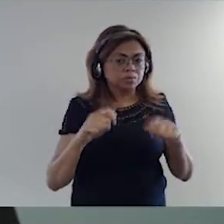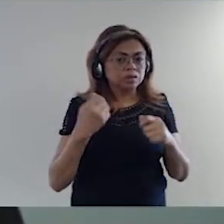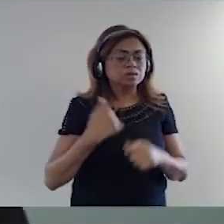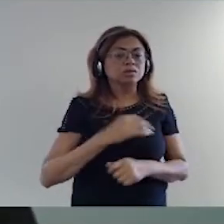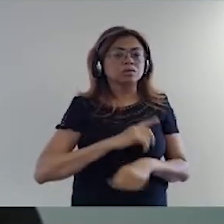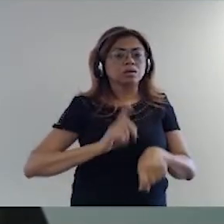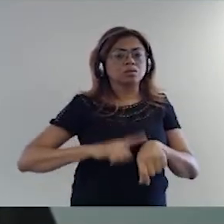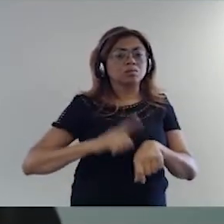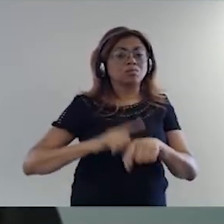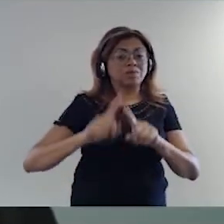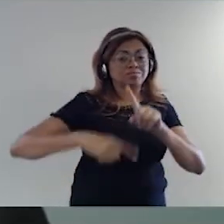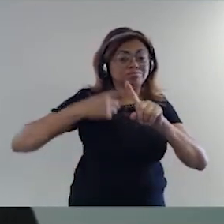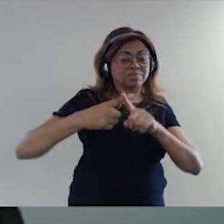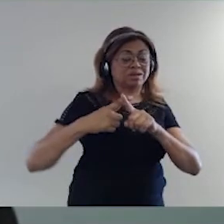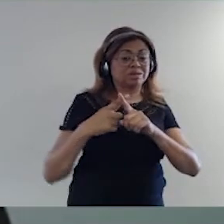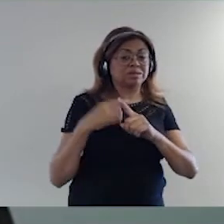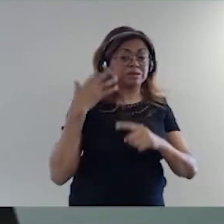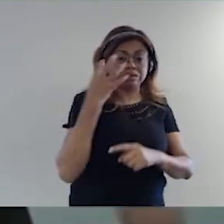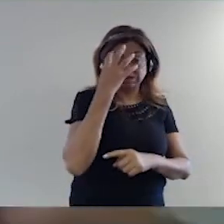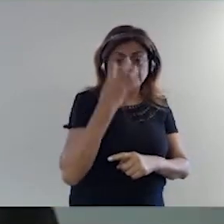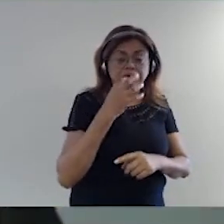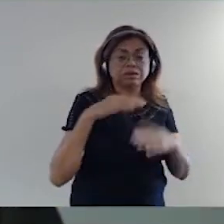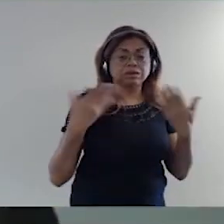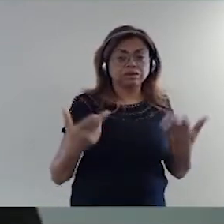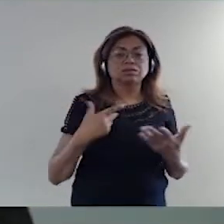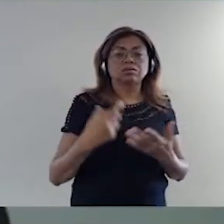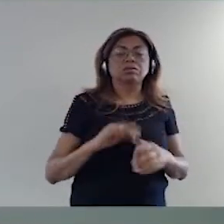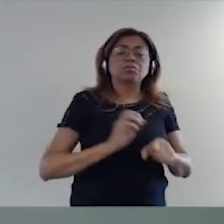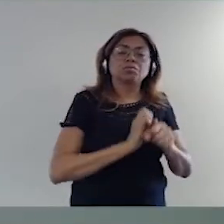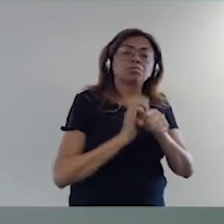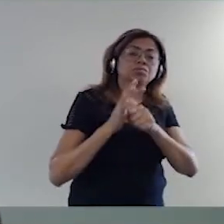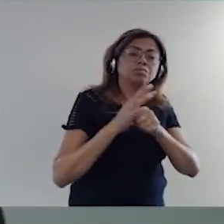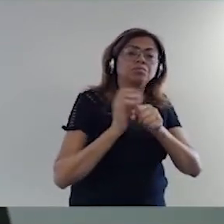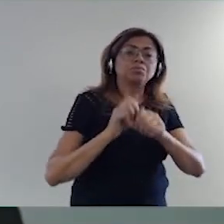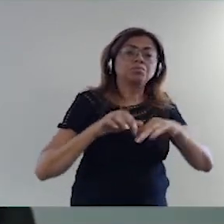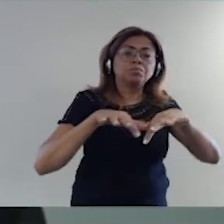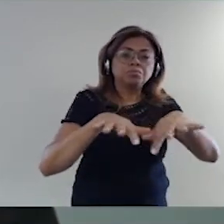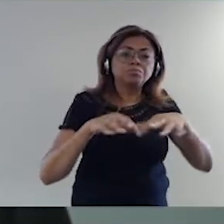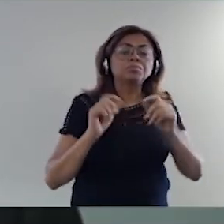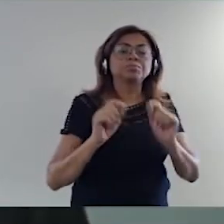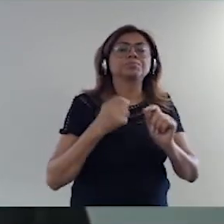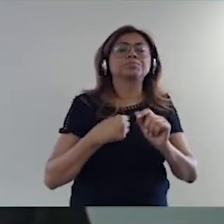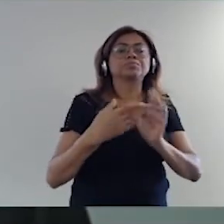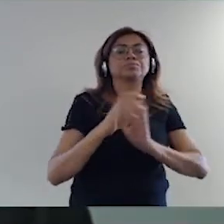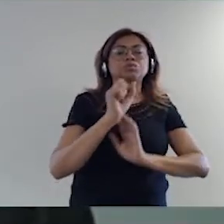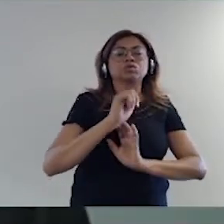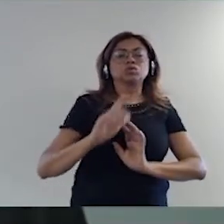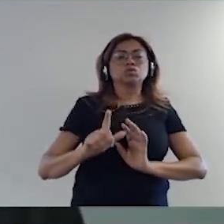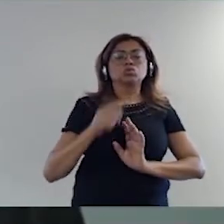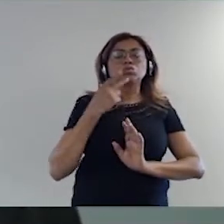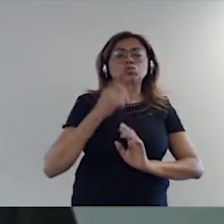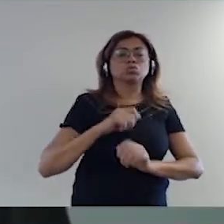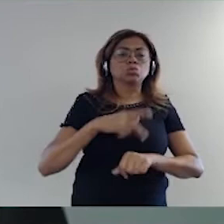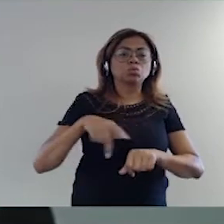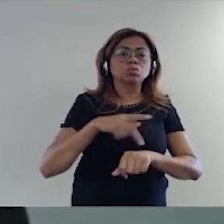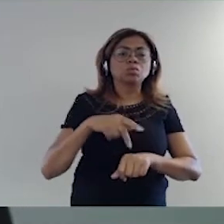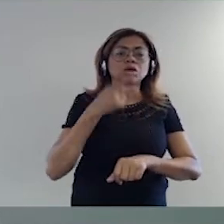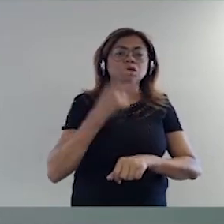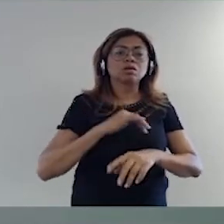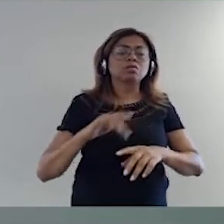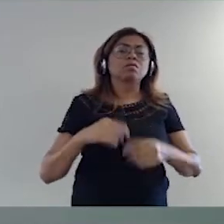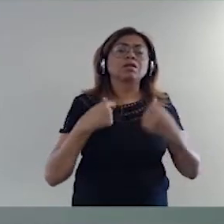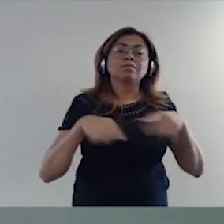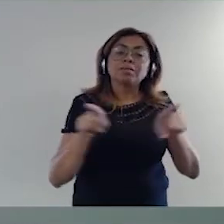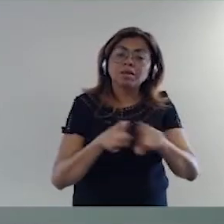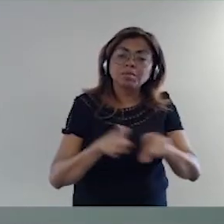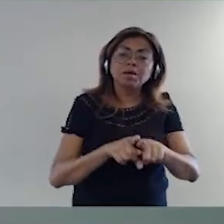aqui de momentos mais agudos da pandemia, como, por exemplo, ocorre aqui no sul do país, em relação à segurança sanitária das partes e das